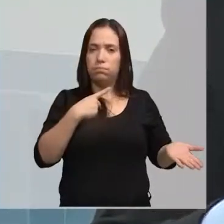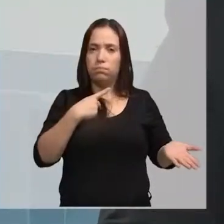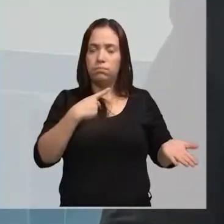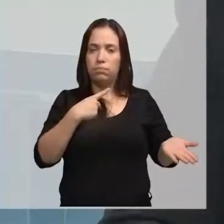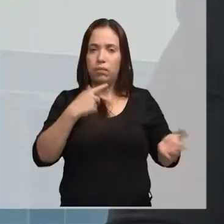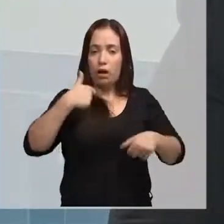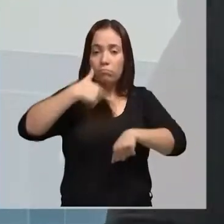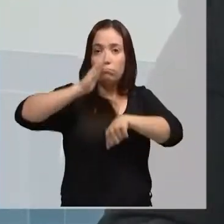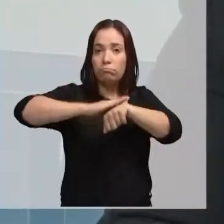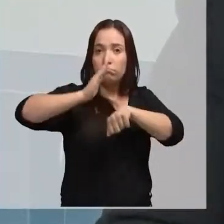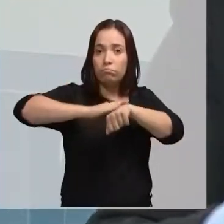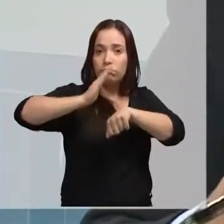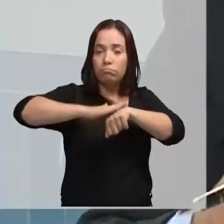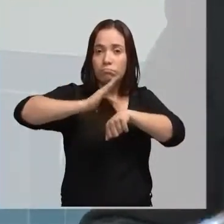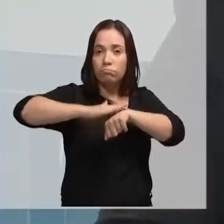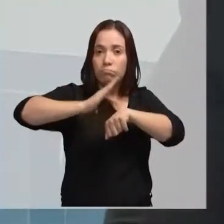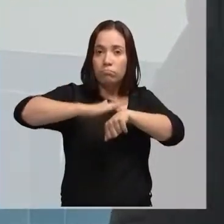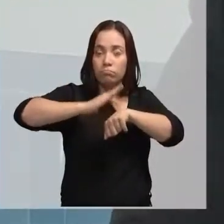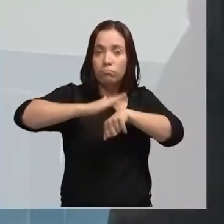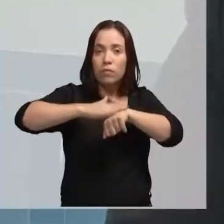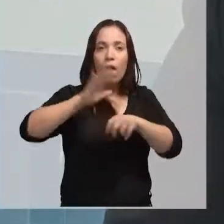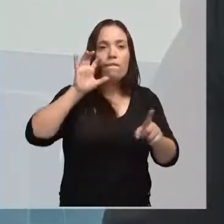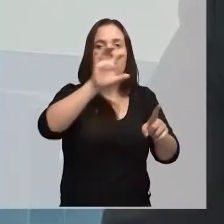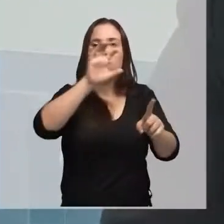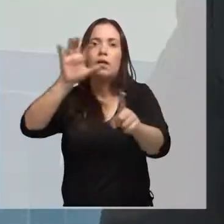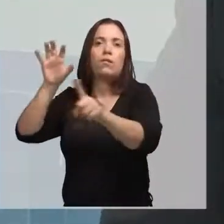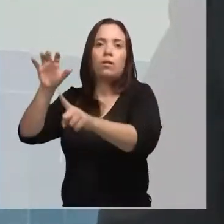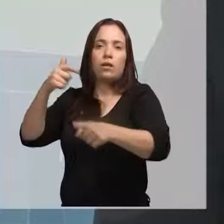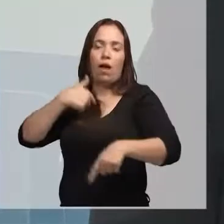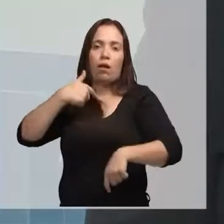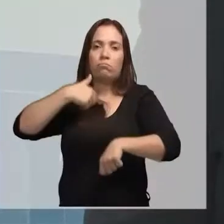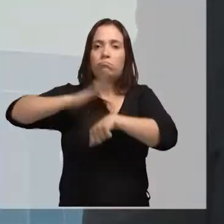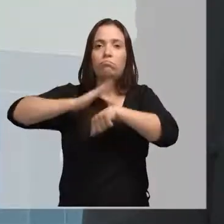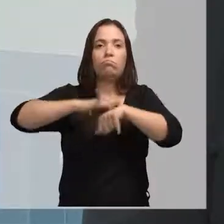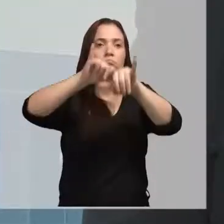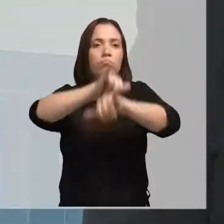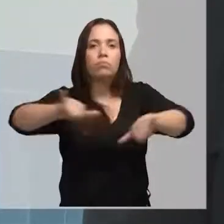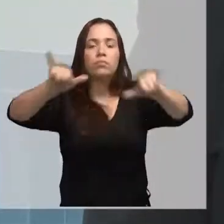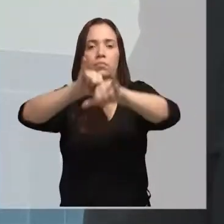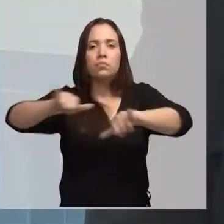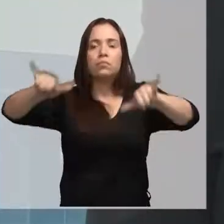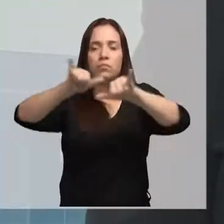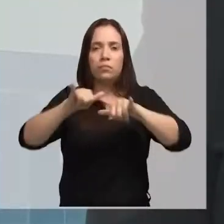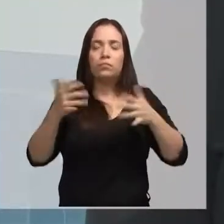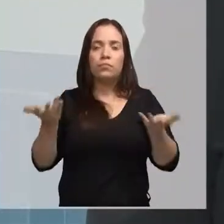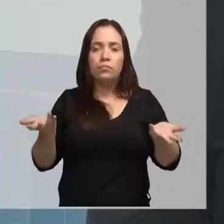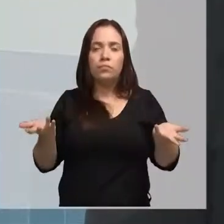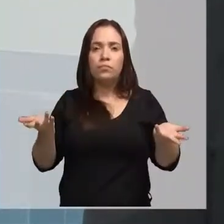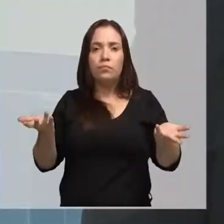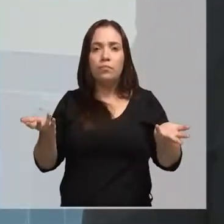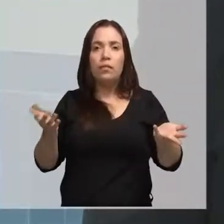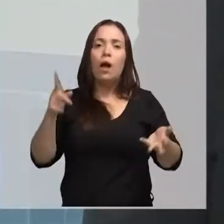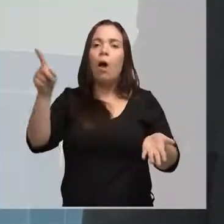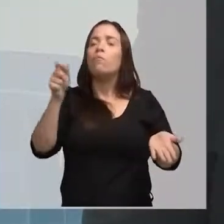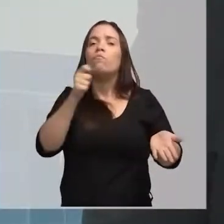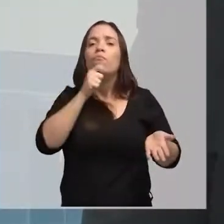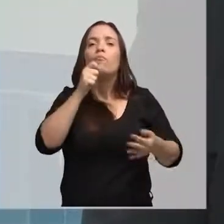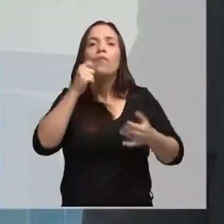ela que compactue, ela que faça e ela que divulgue. Ela chega a deixar de dar notícia